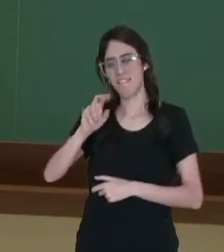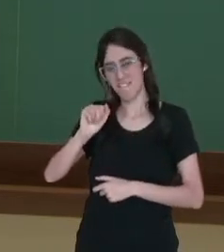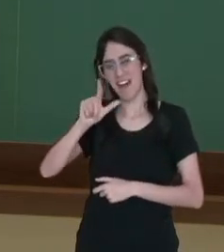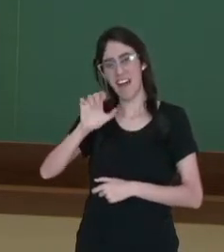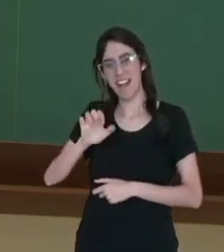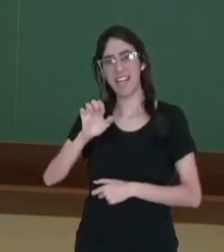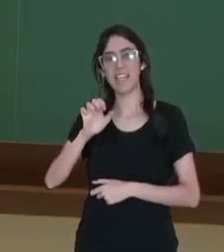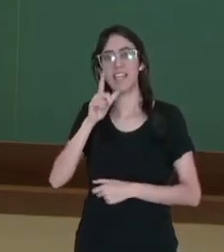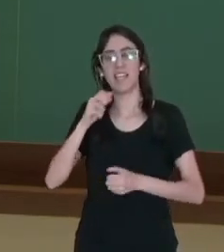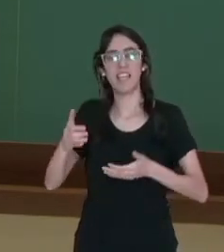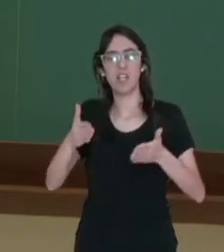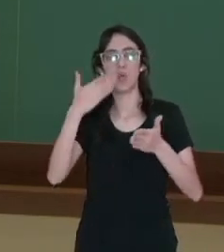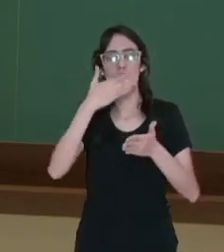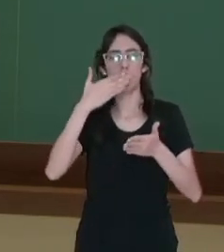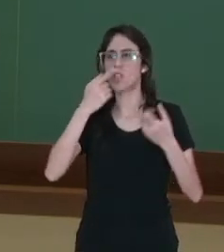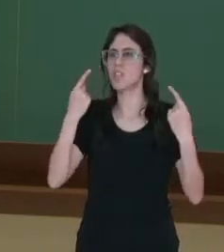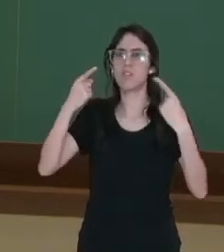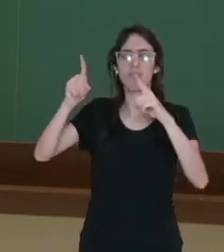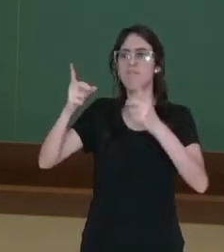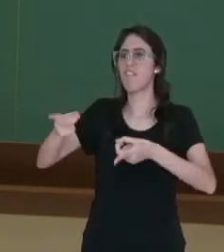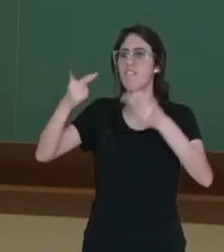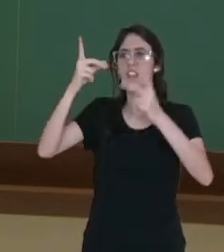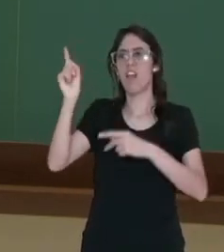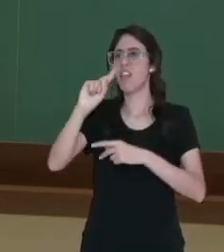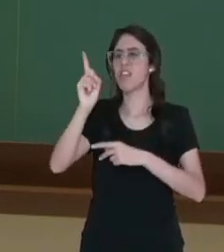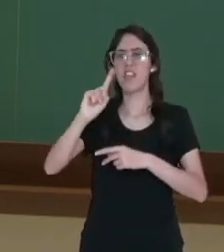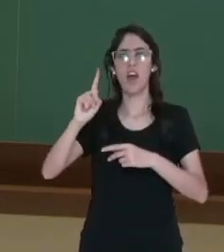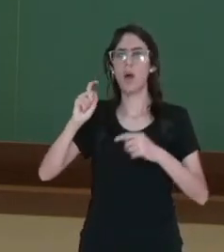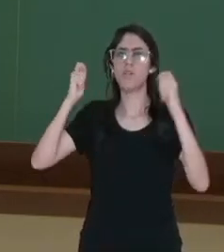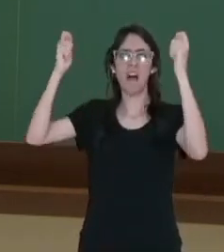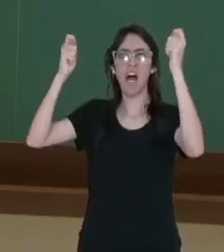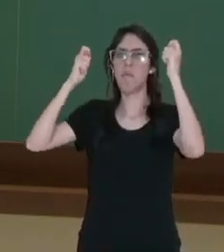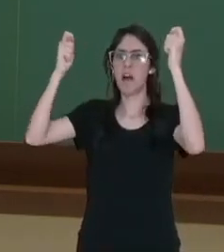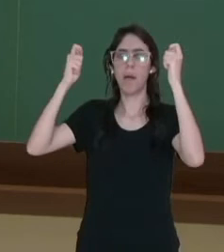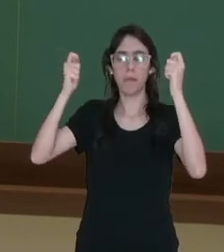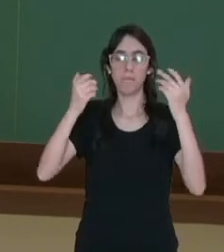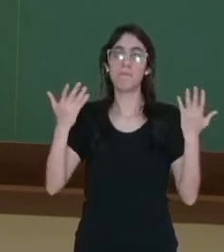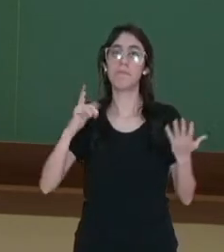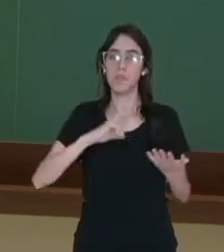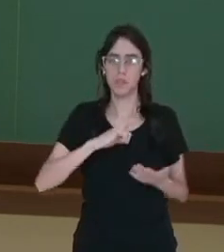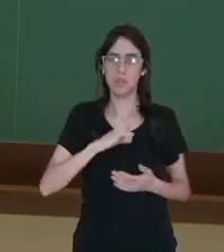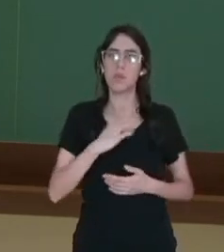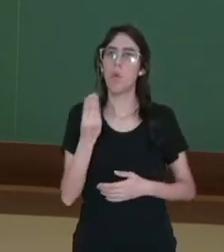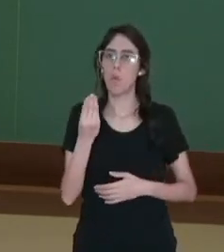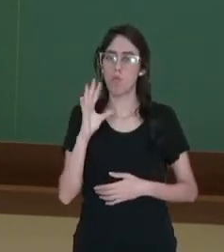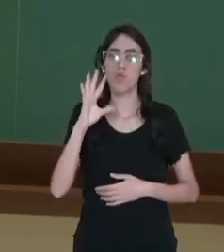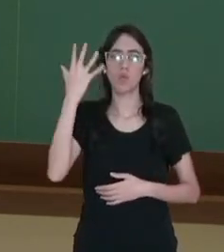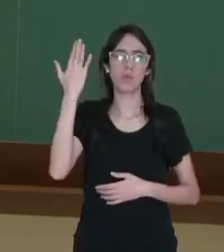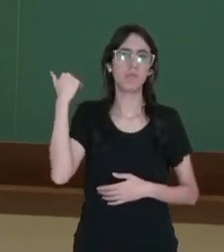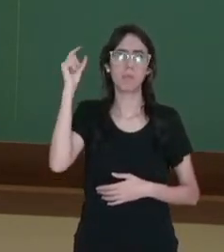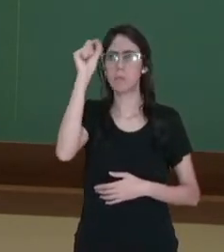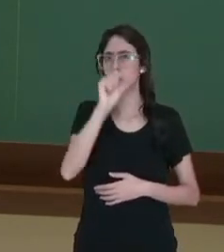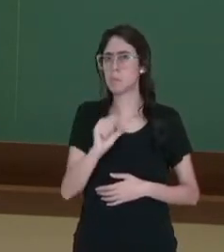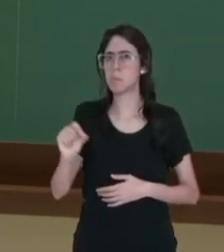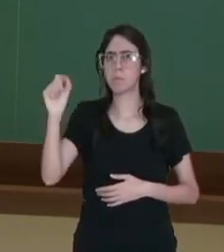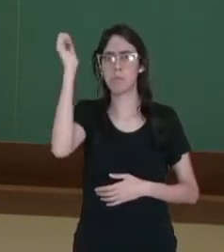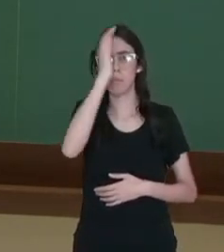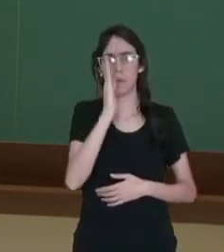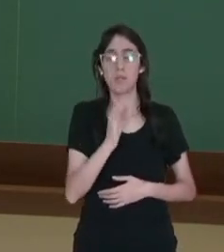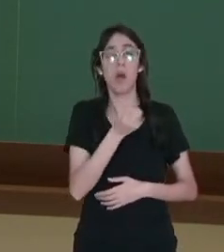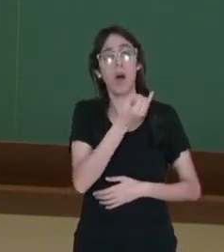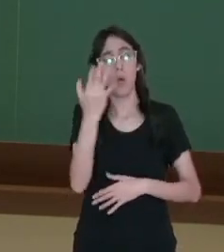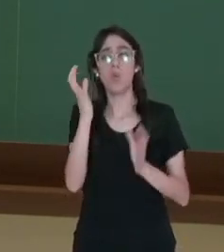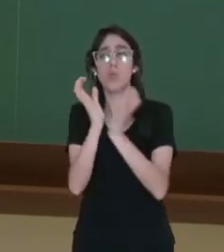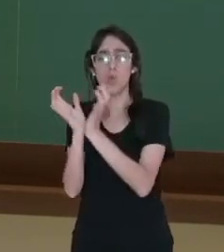em 1998 contra a venda da empresa. Então, vários desses protestos acontecendo pelo país. Grupos